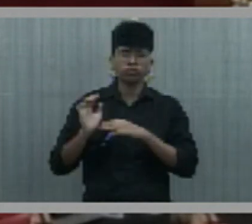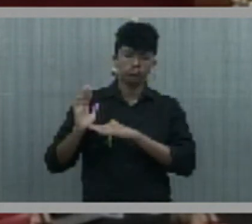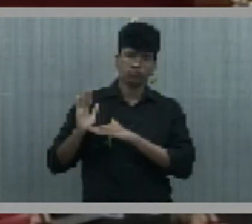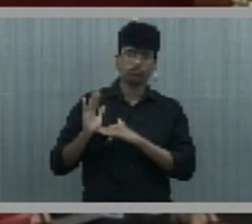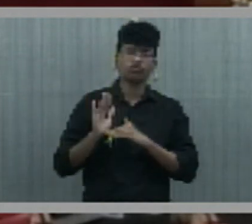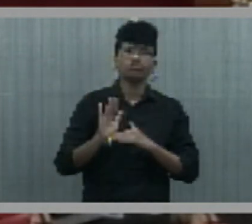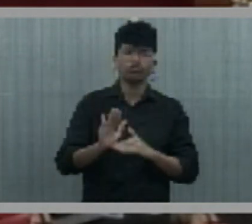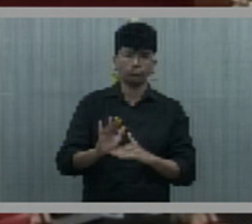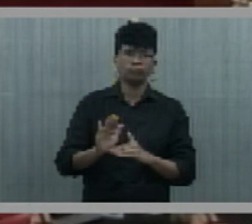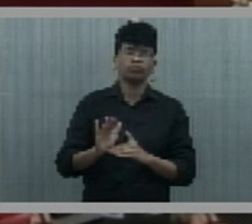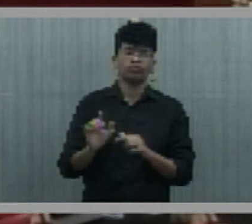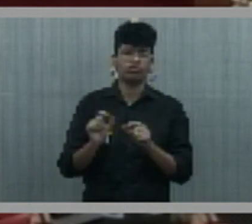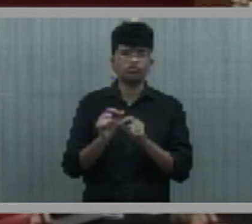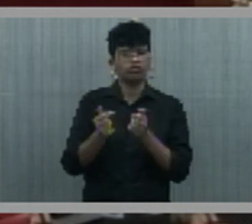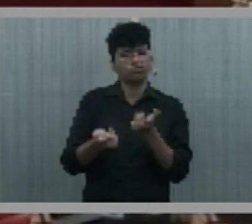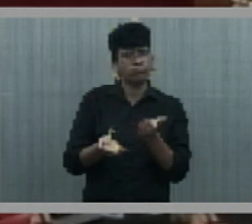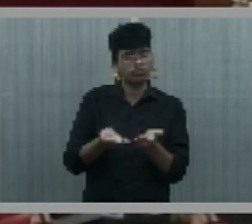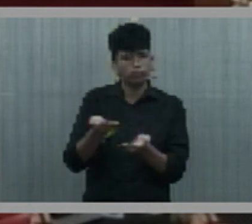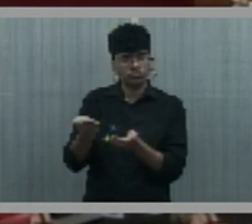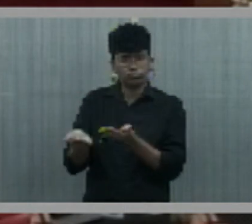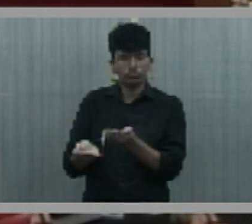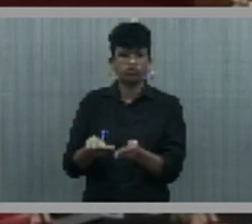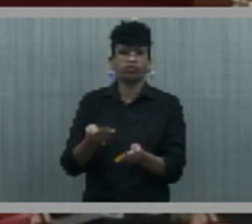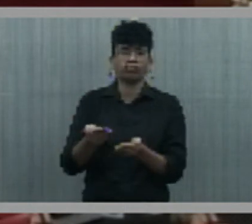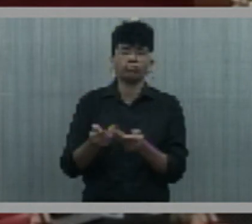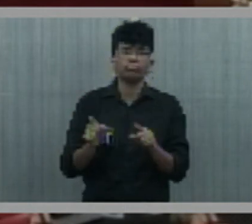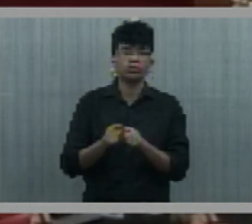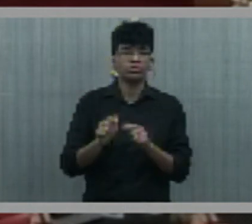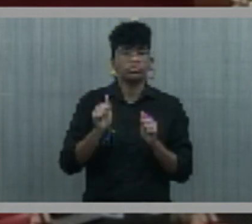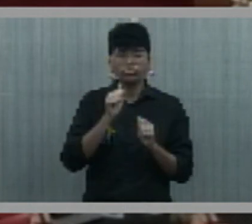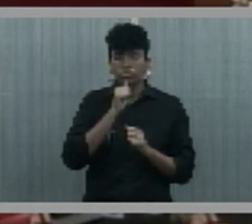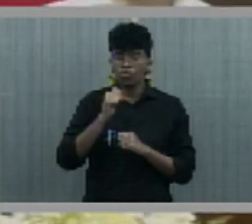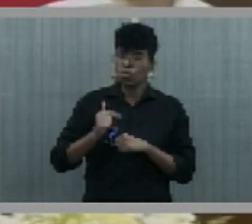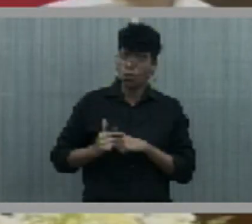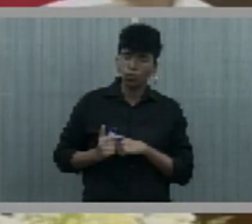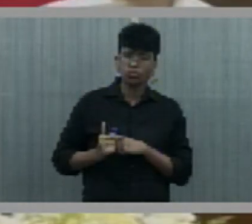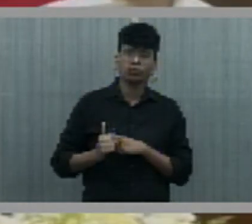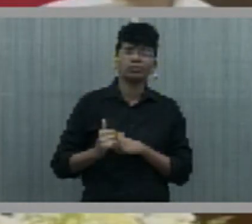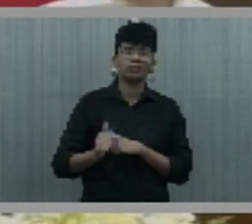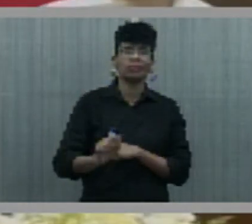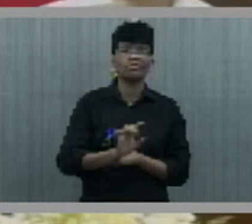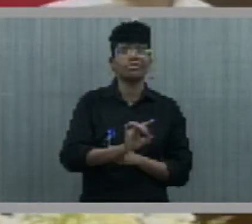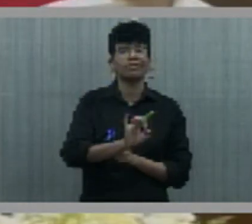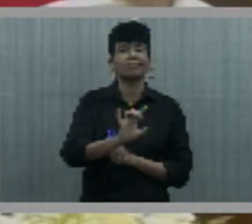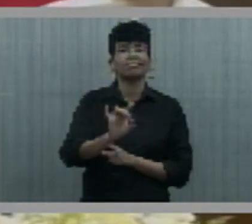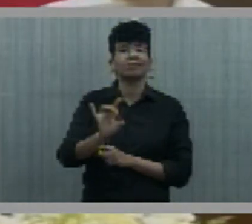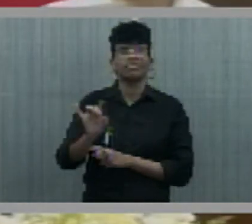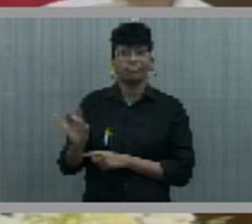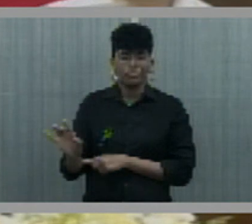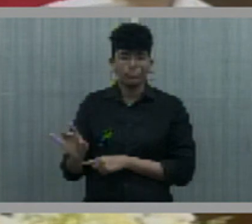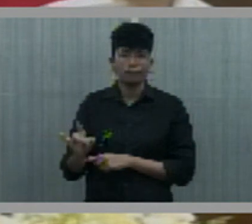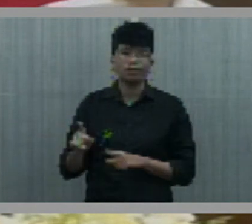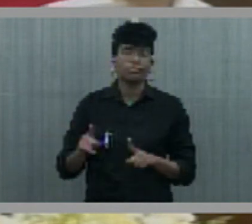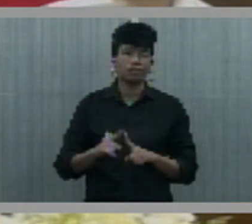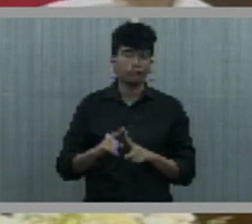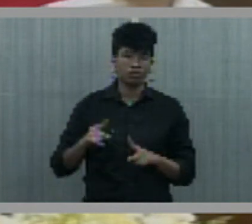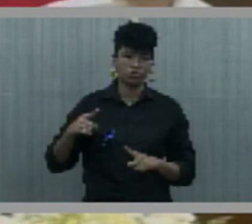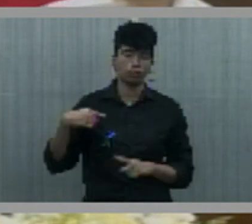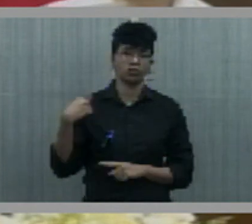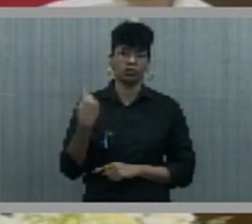Reverendíssimas fizeram e continue fazendo por cada um e por todos